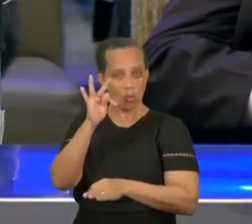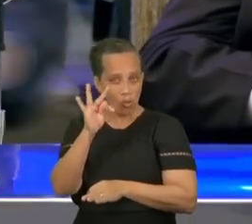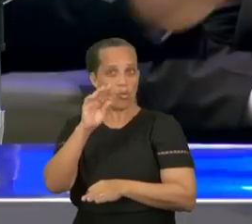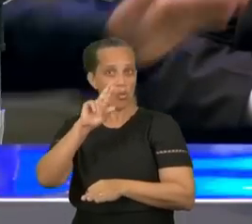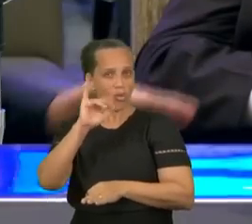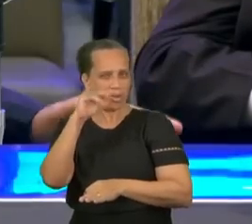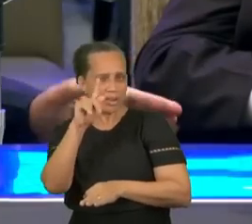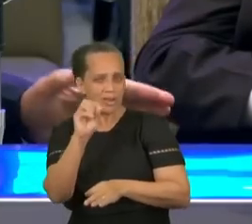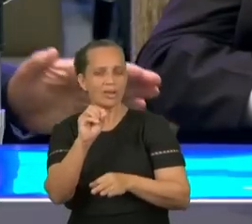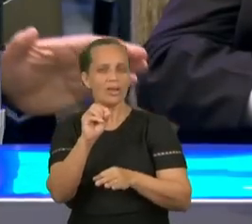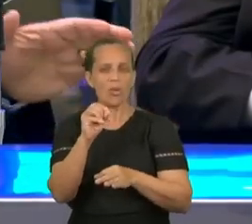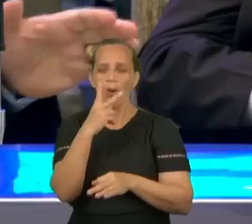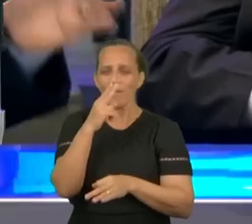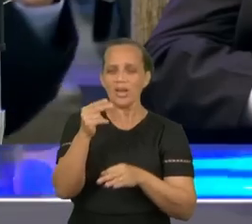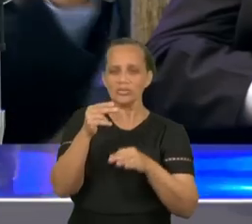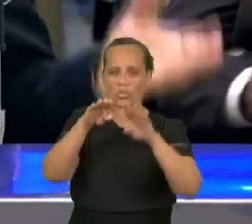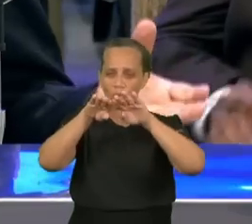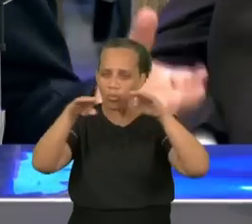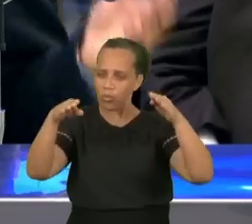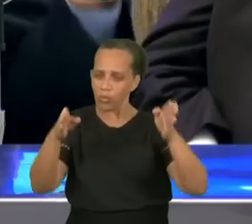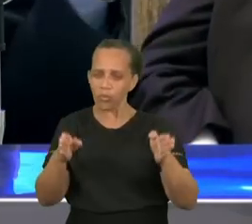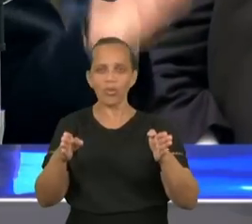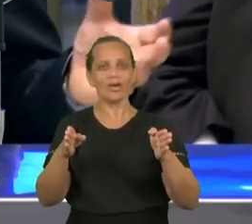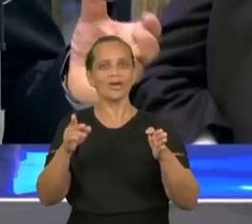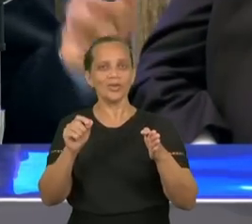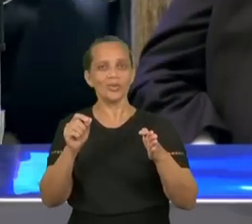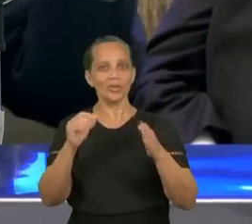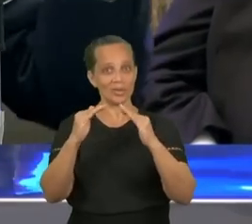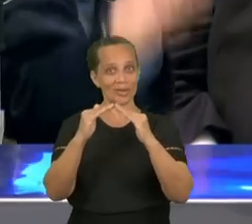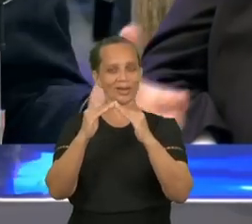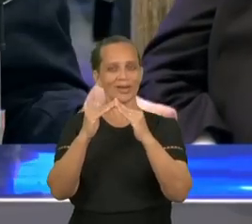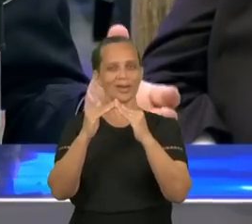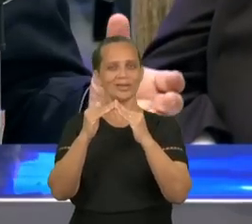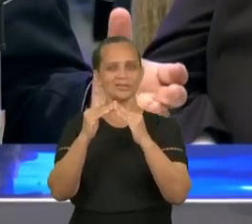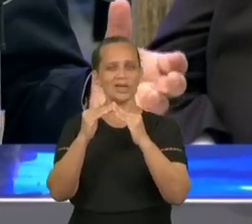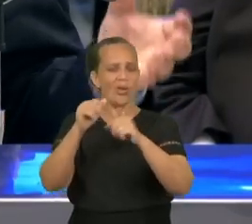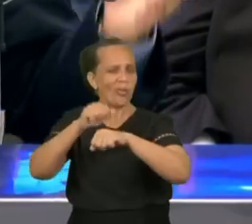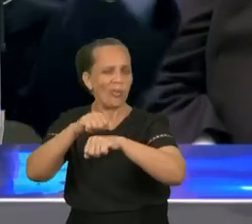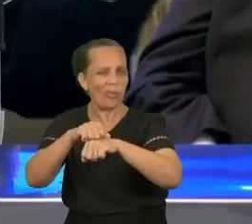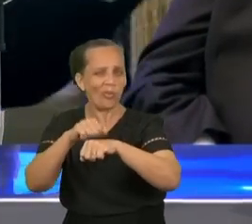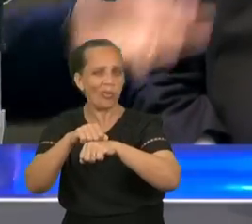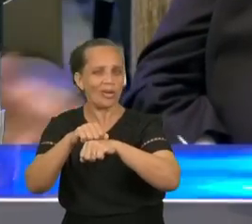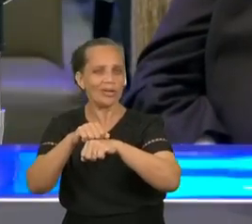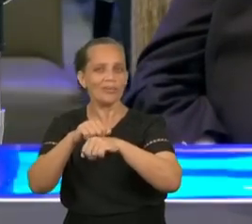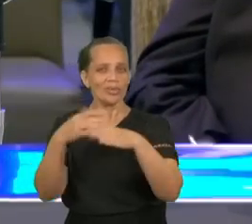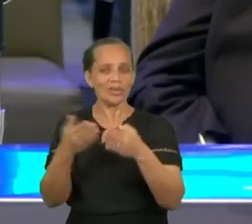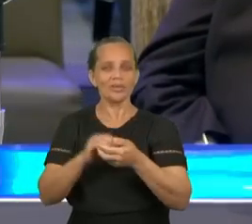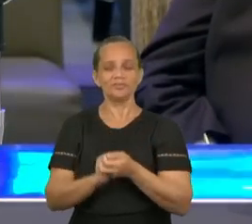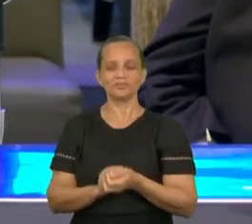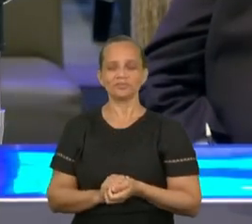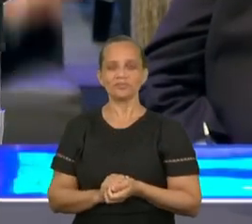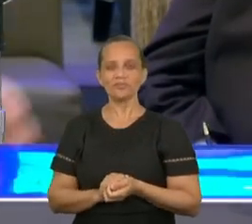como piso de uma casa se fazer claro que de um material muito rudimentar não é Adobe